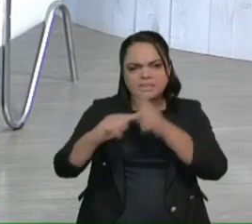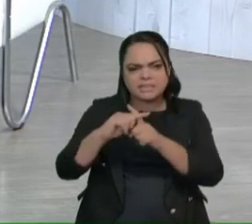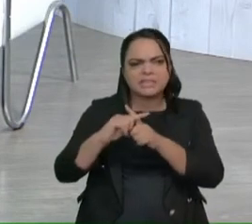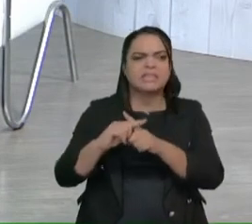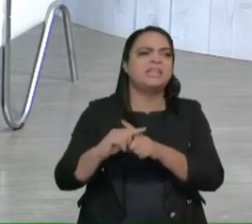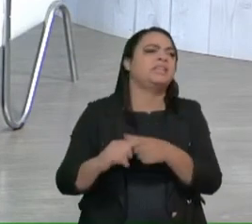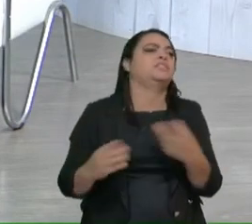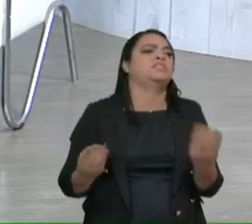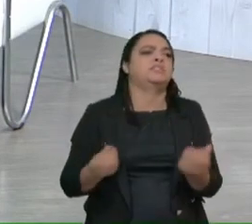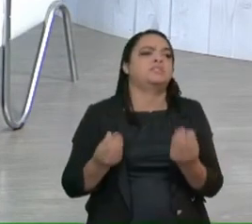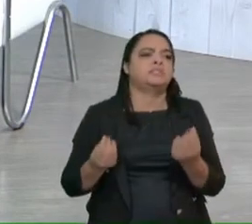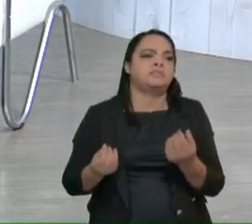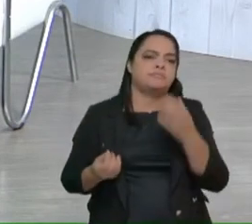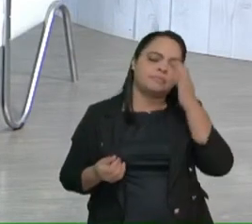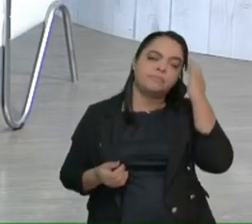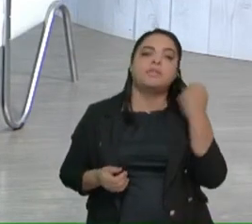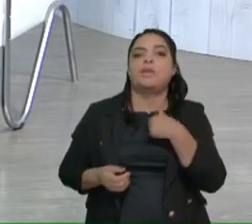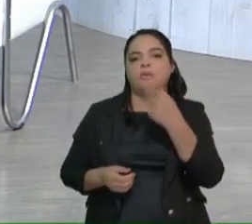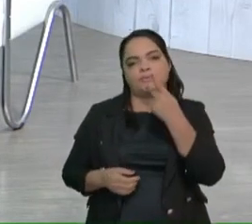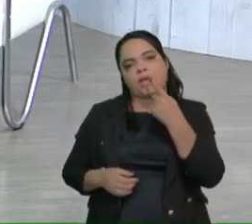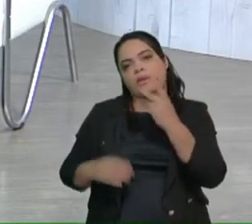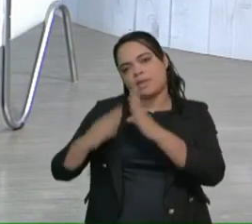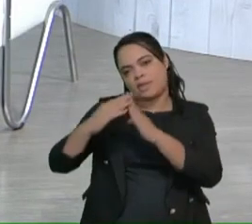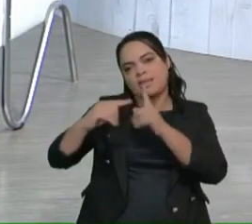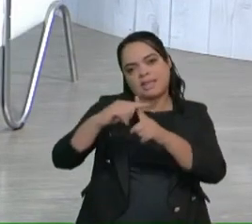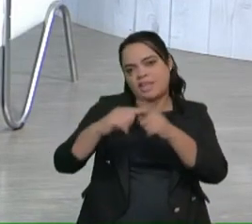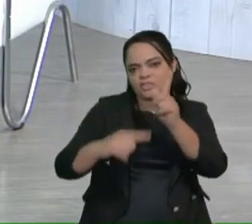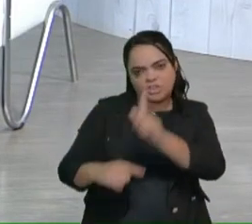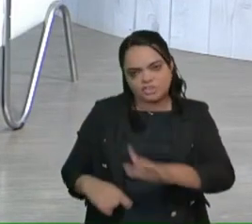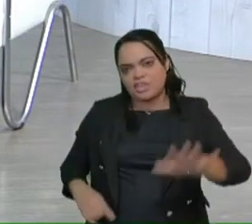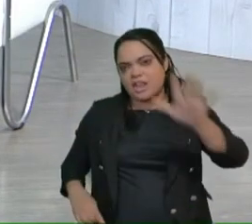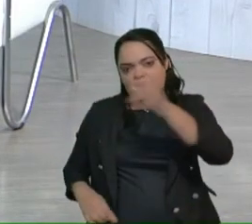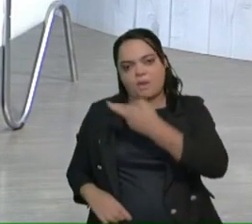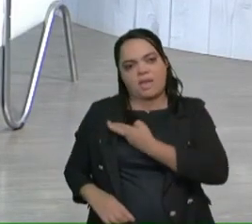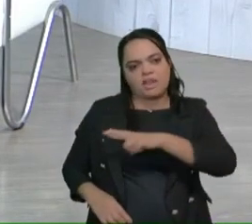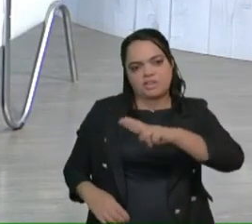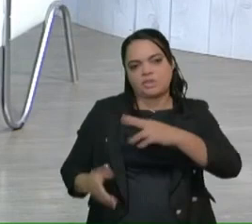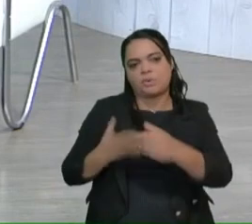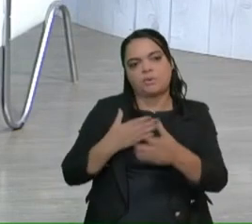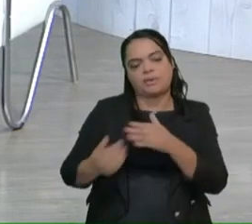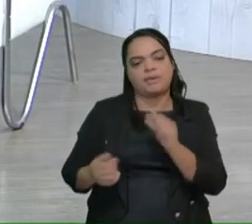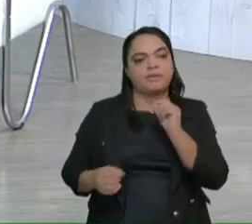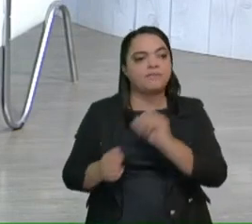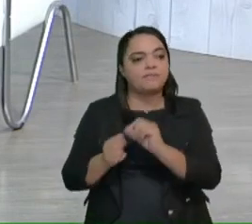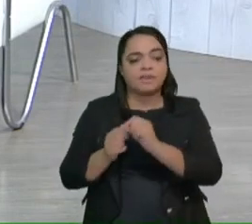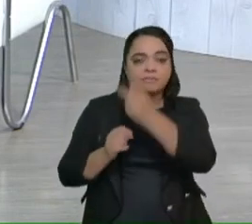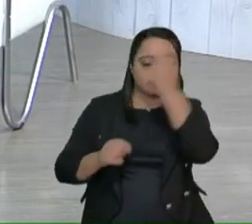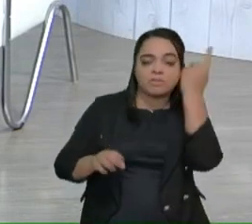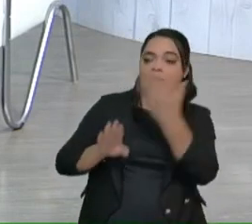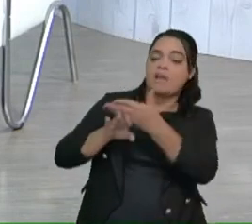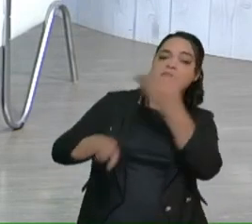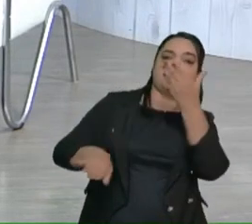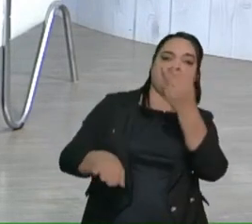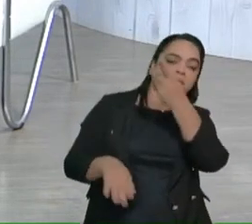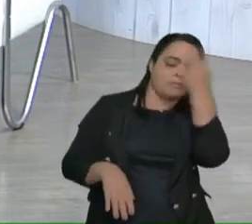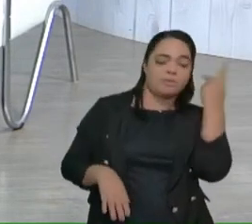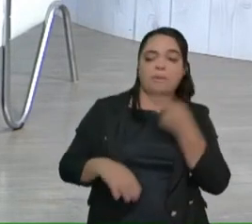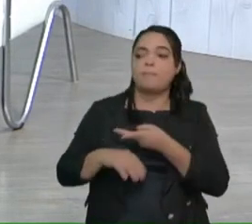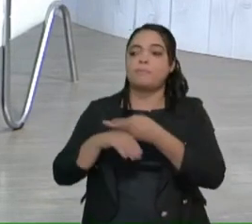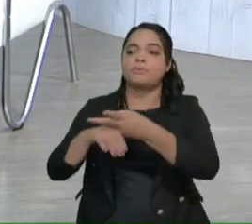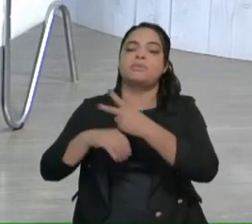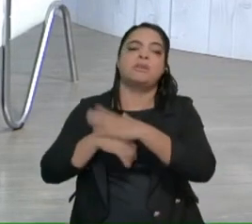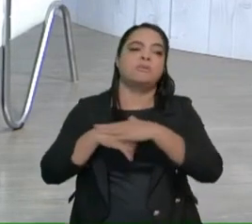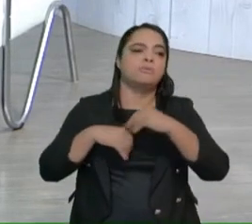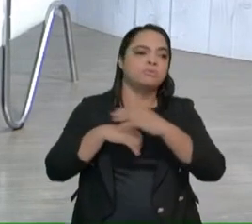pela suas eu chamo igreja né em geral as religiões em geral elas acabam afastando as pessoas que foram em busca de um